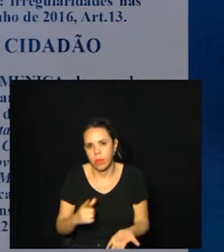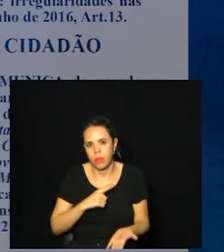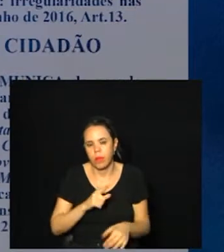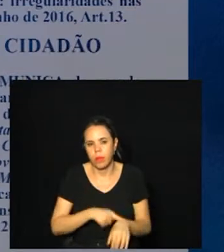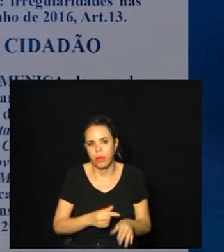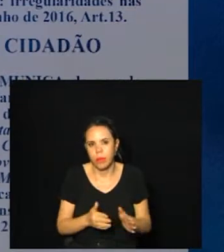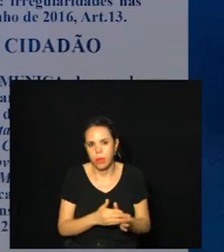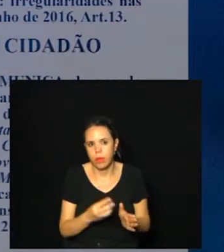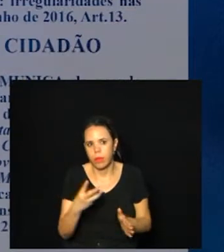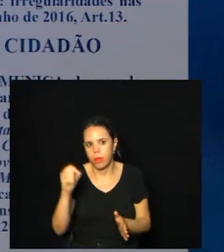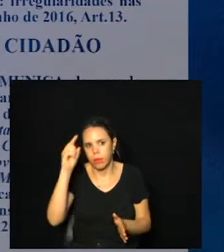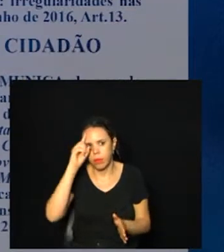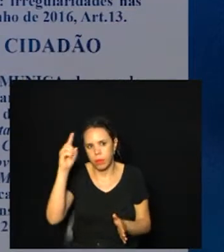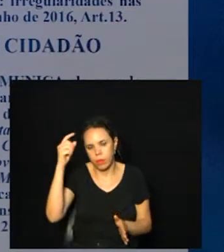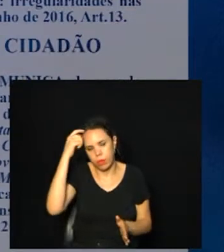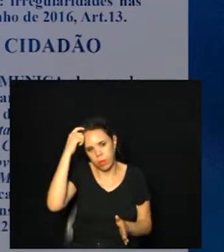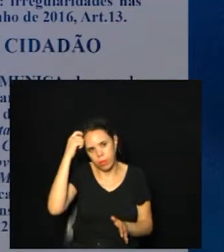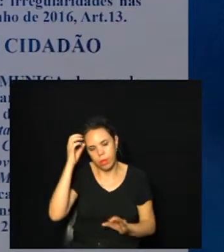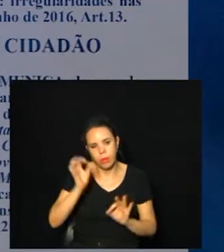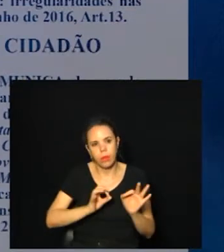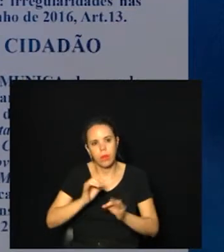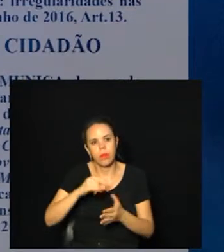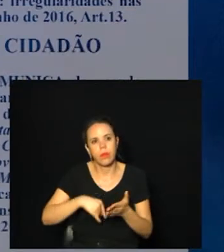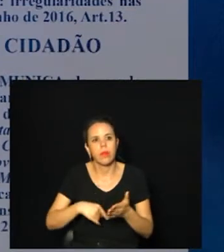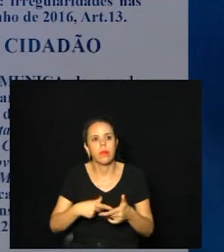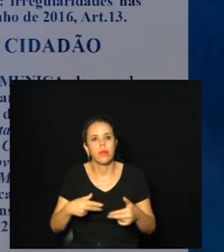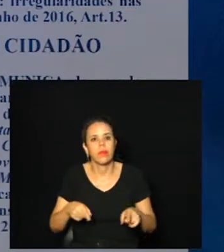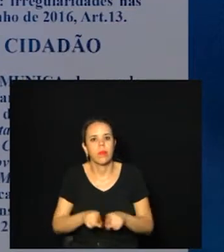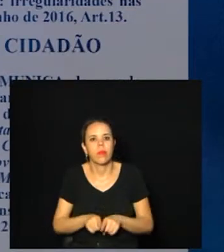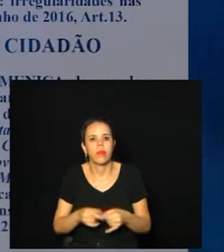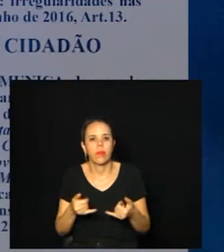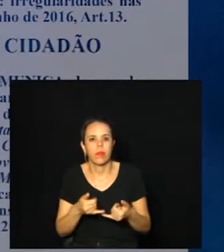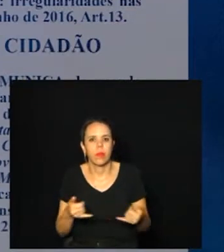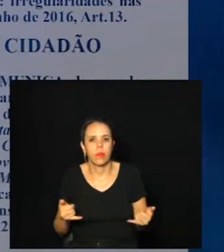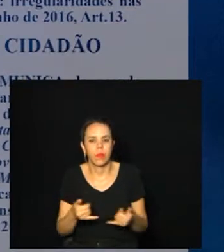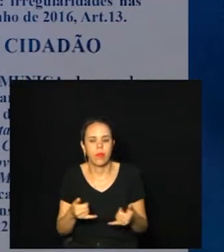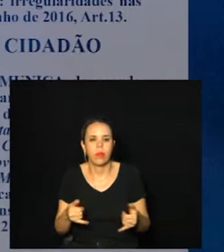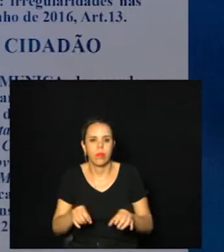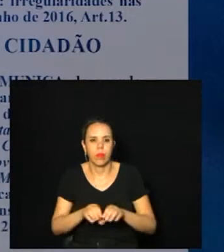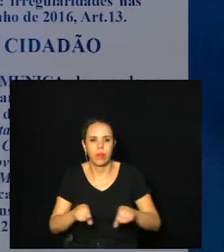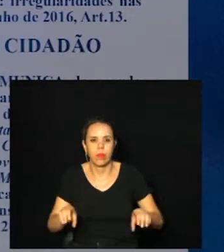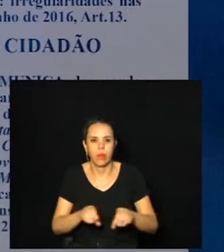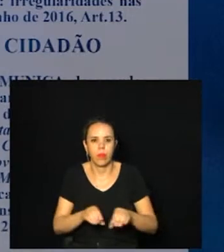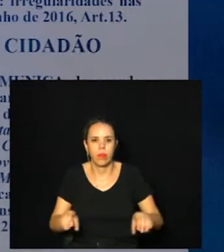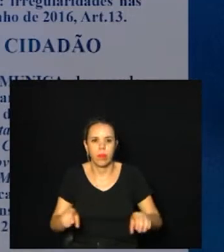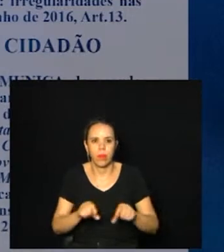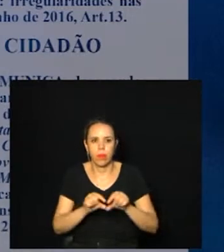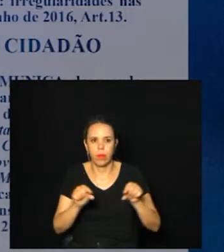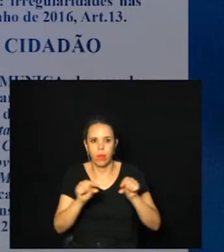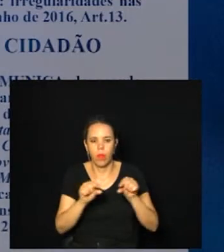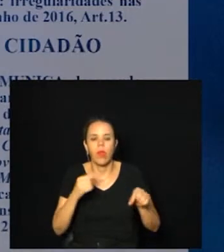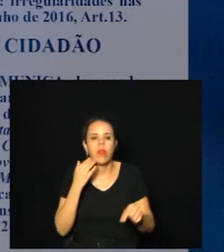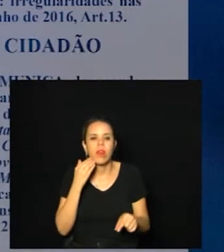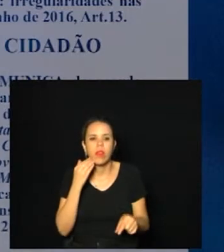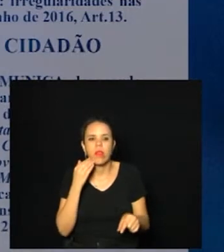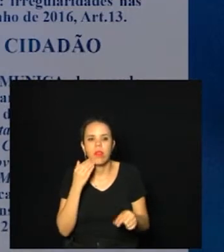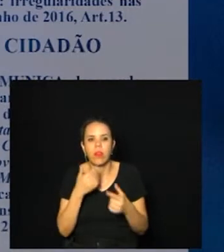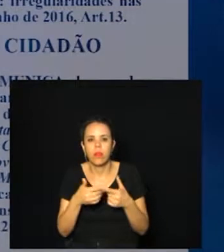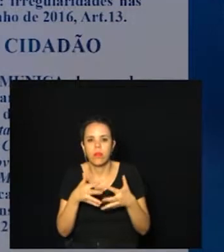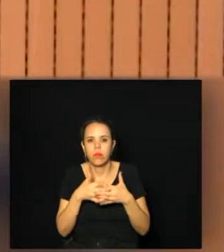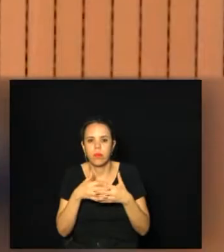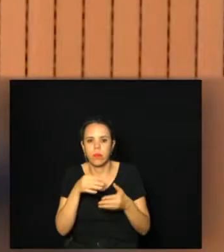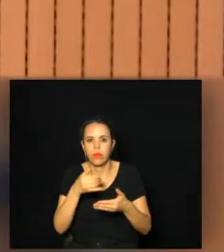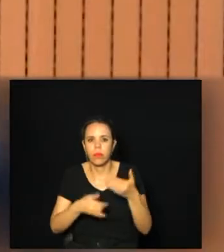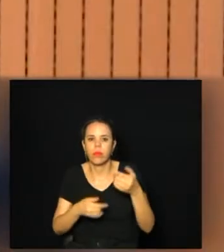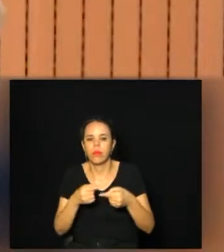prazo de 30 dias para regularizar a situação de seus fios, cabos ou petrechos inutilizados ou